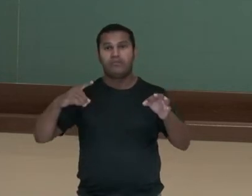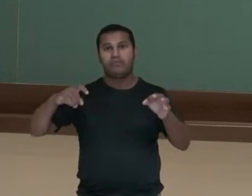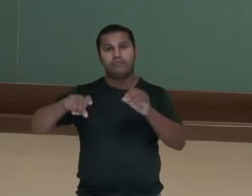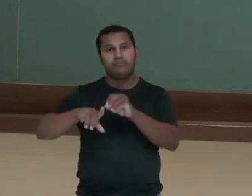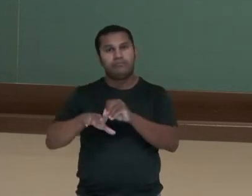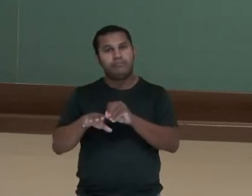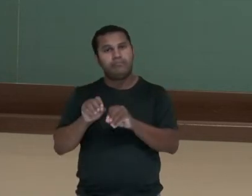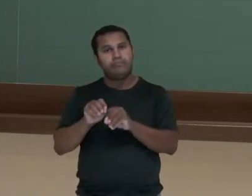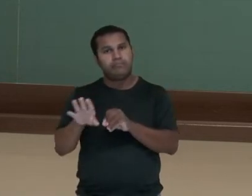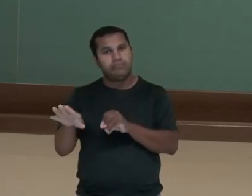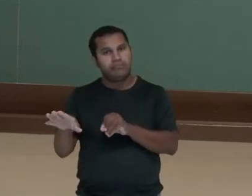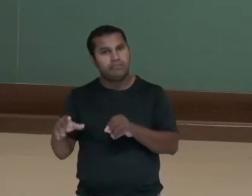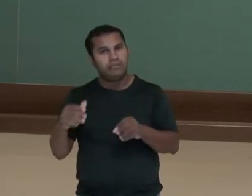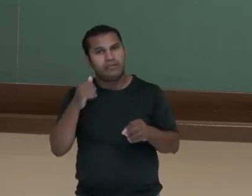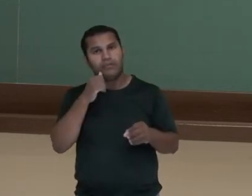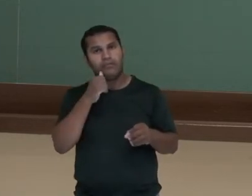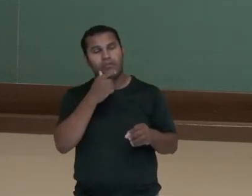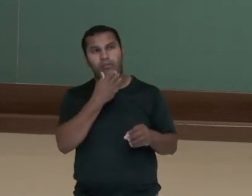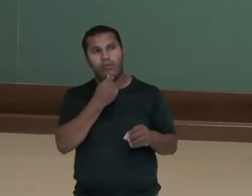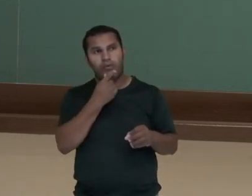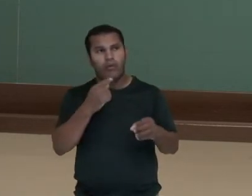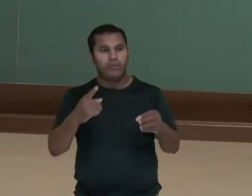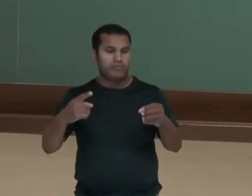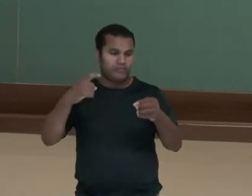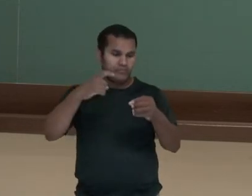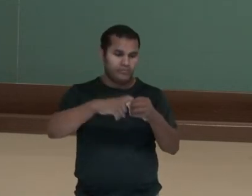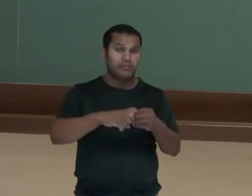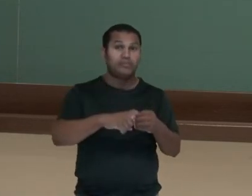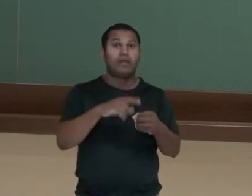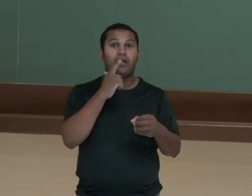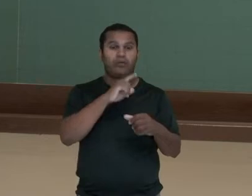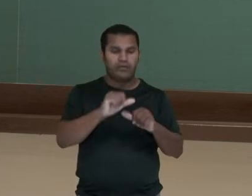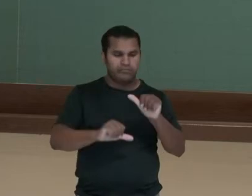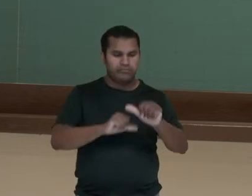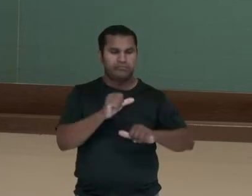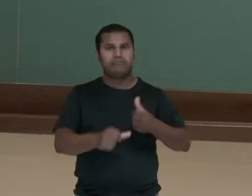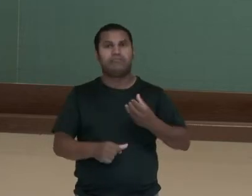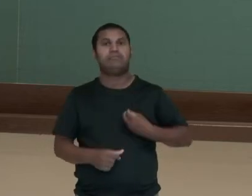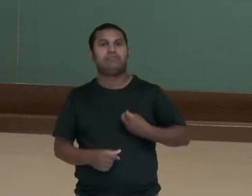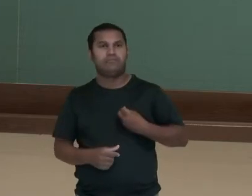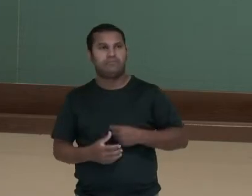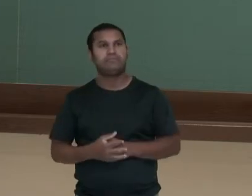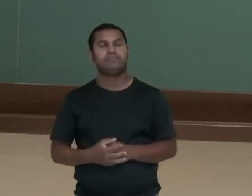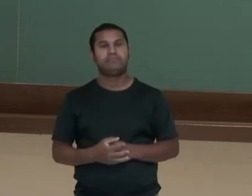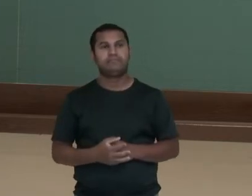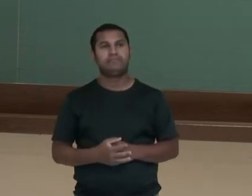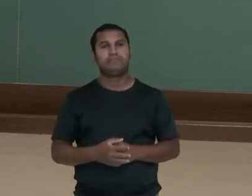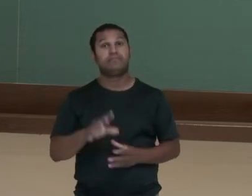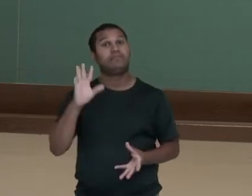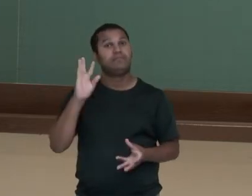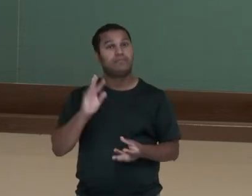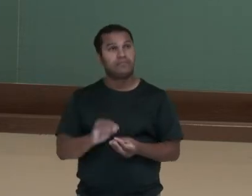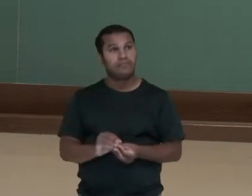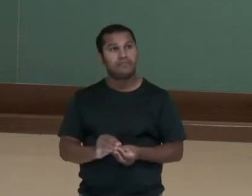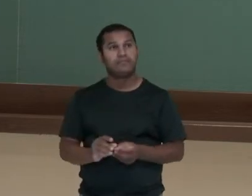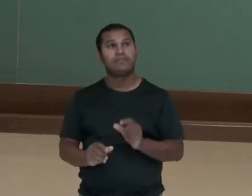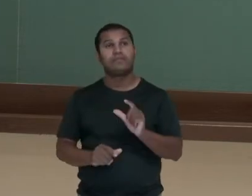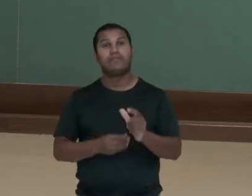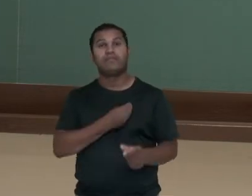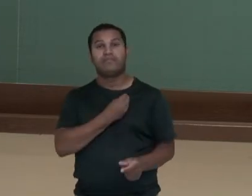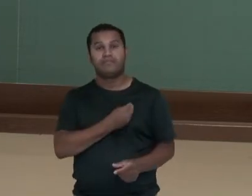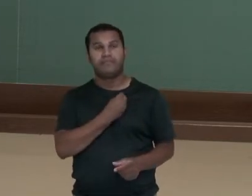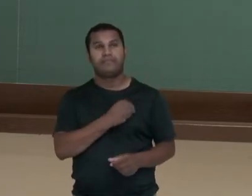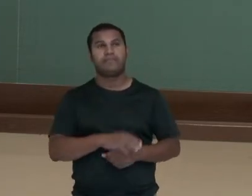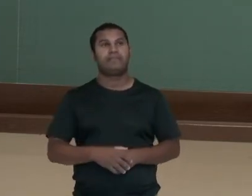esses indivíduos. Então, reprodução sexuada. Quais são alguns tipos de reprodução que existem?